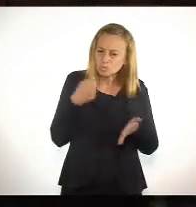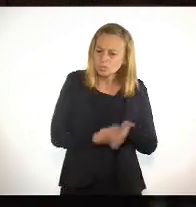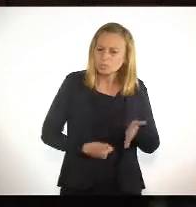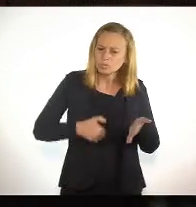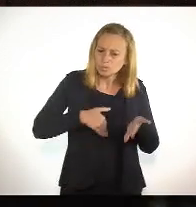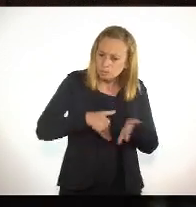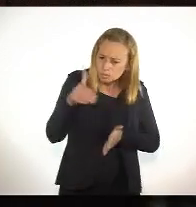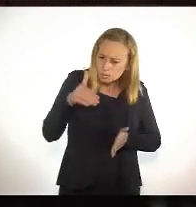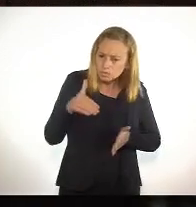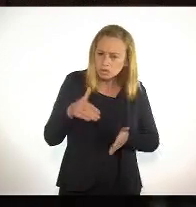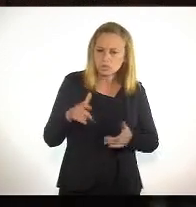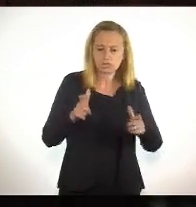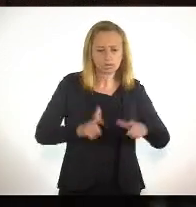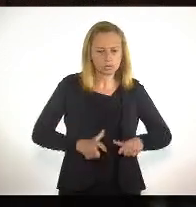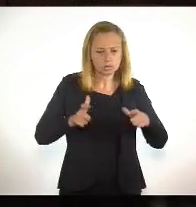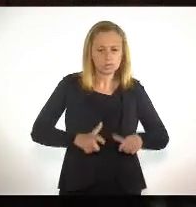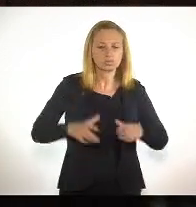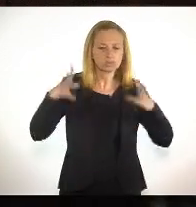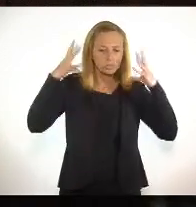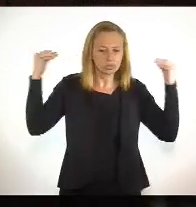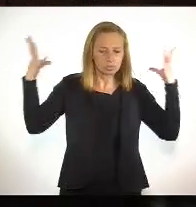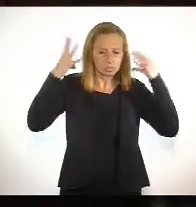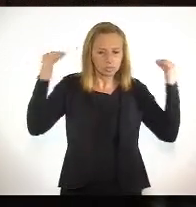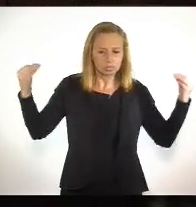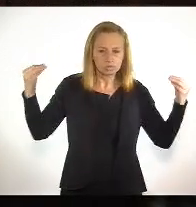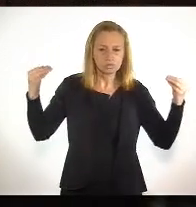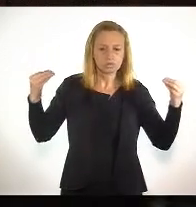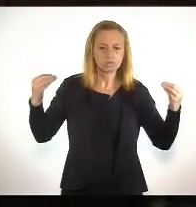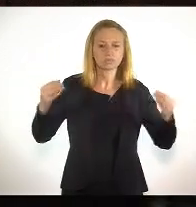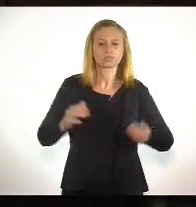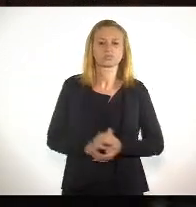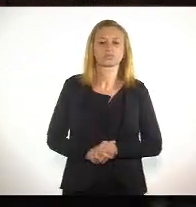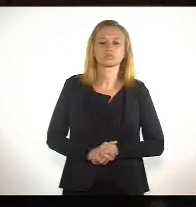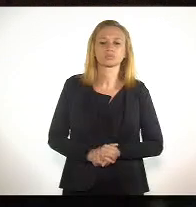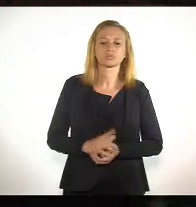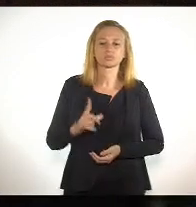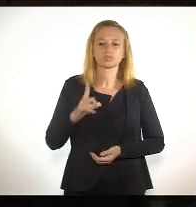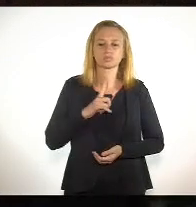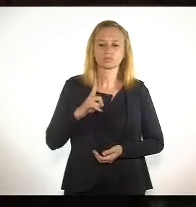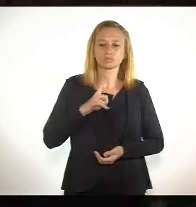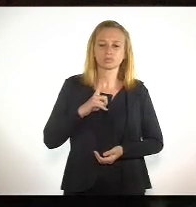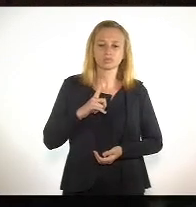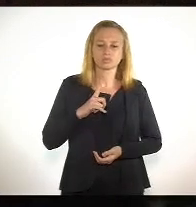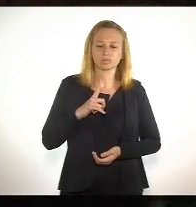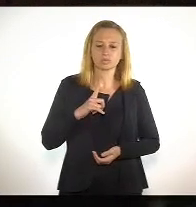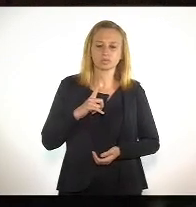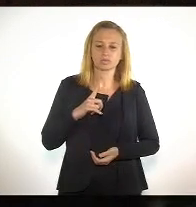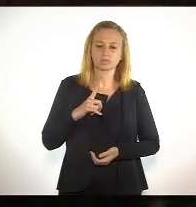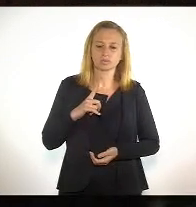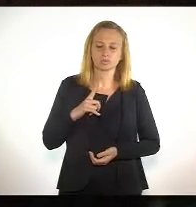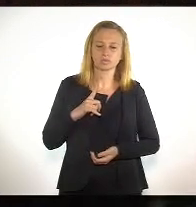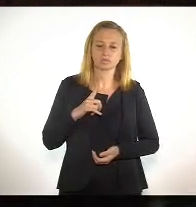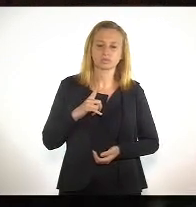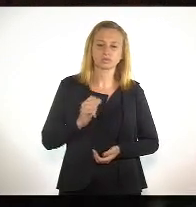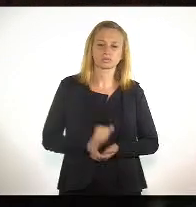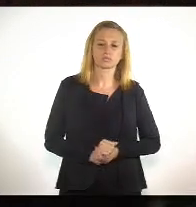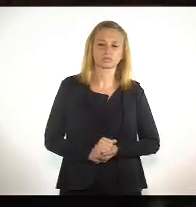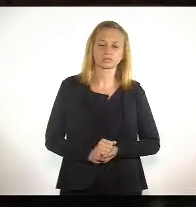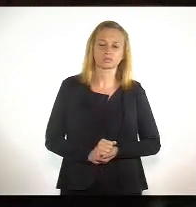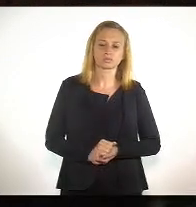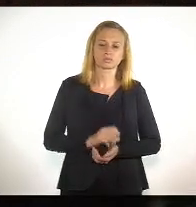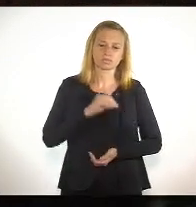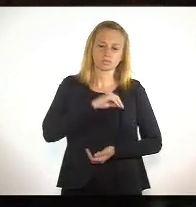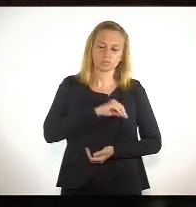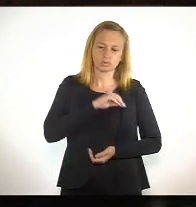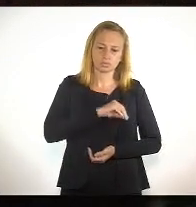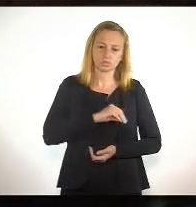do território os holandeses tivessem uma pensão vitalícia, ele e